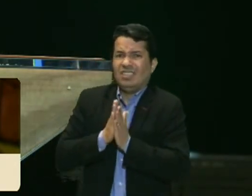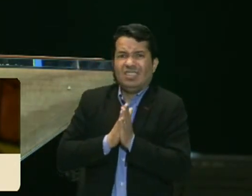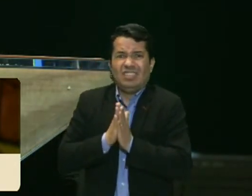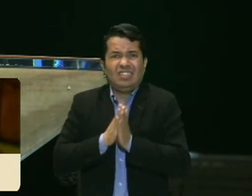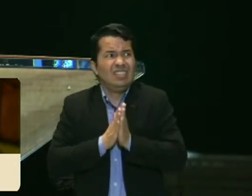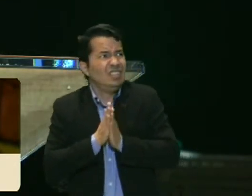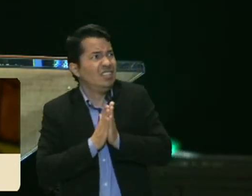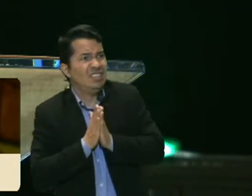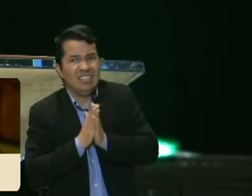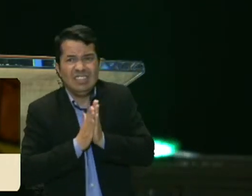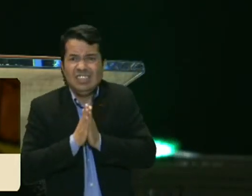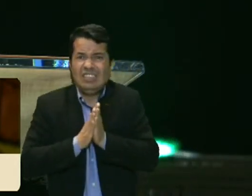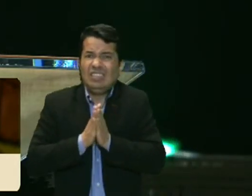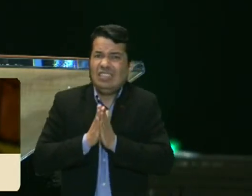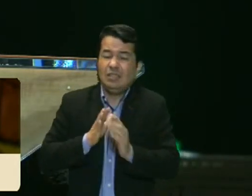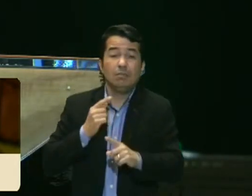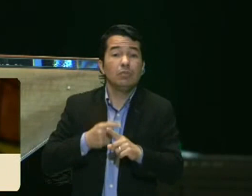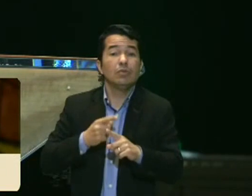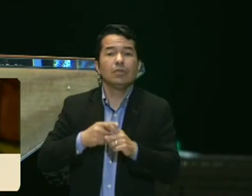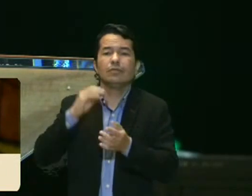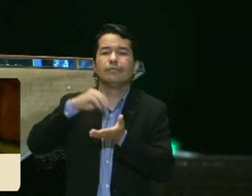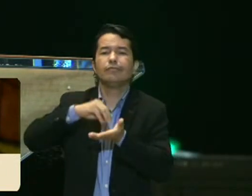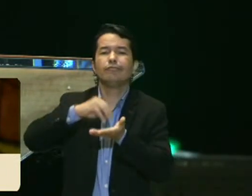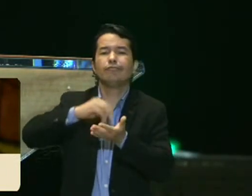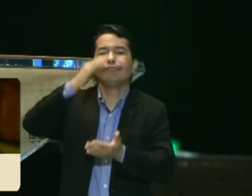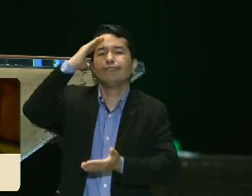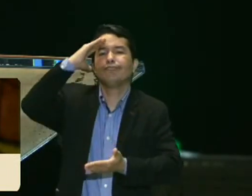muitas vezes com o presente e até com o futuro.